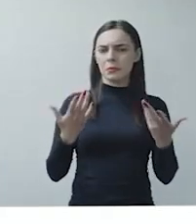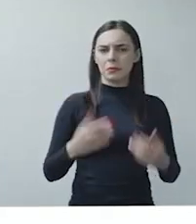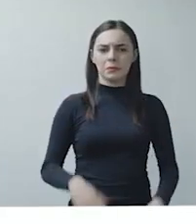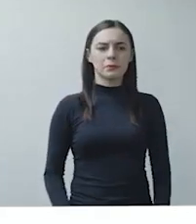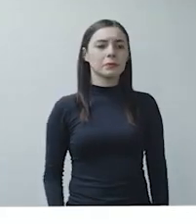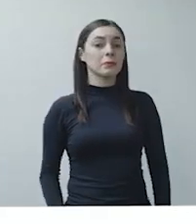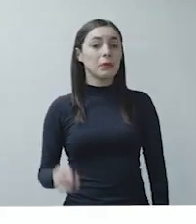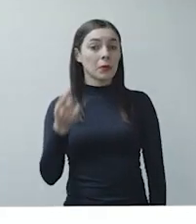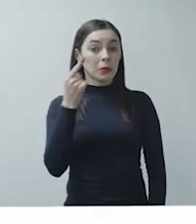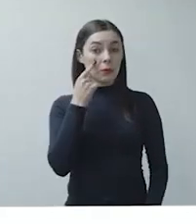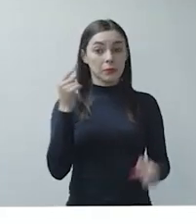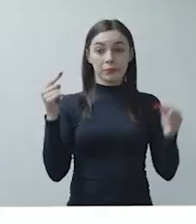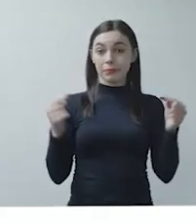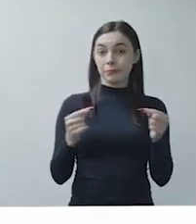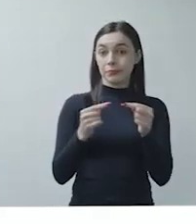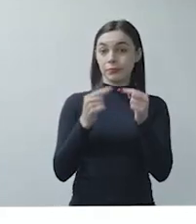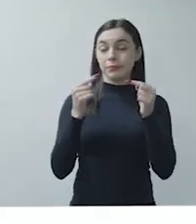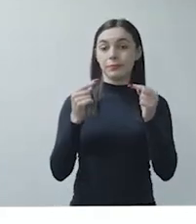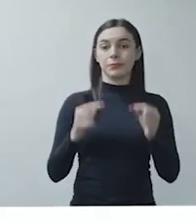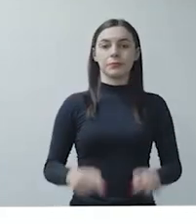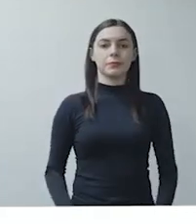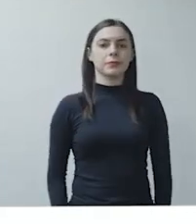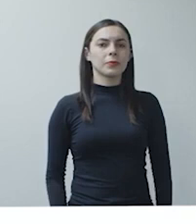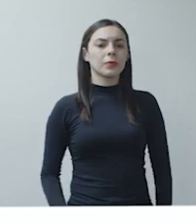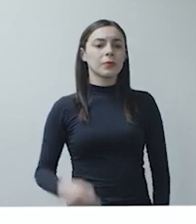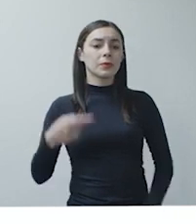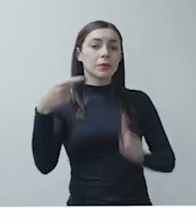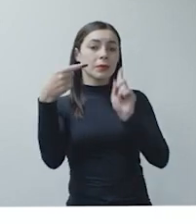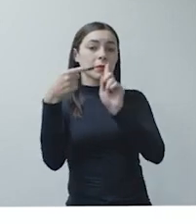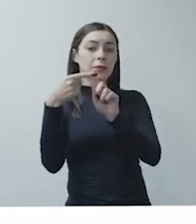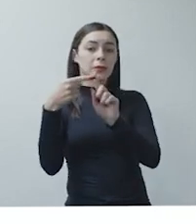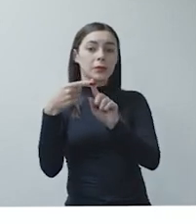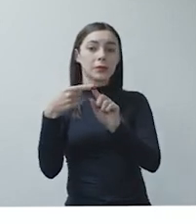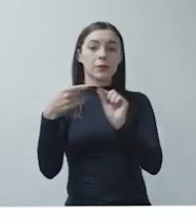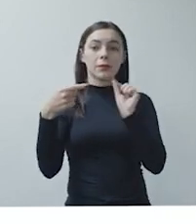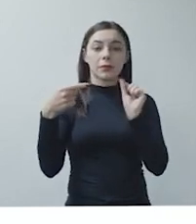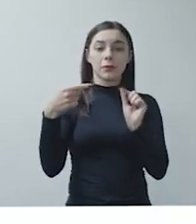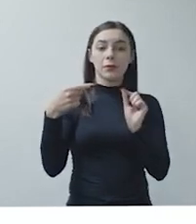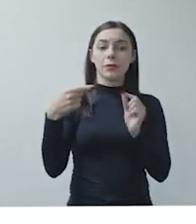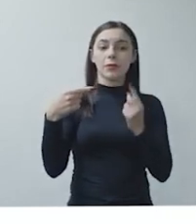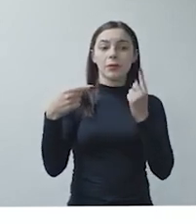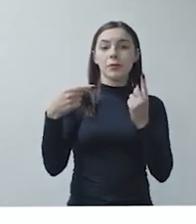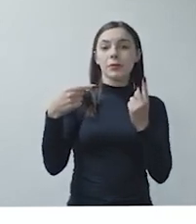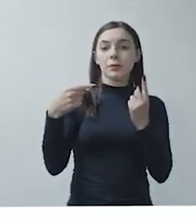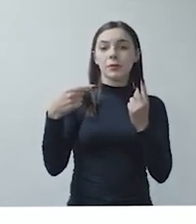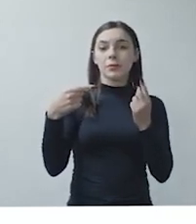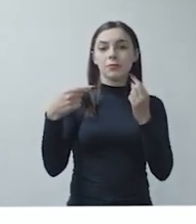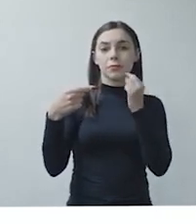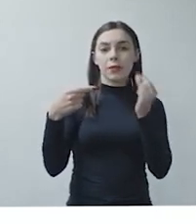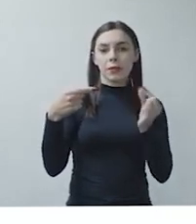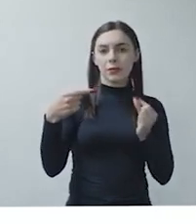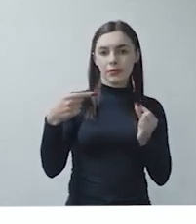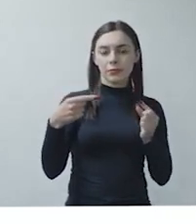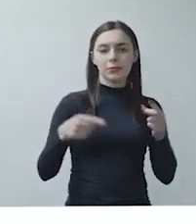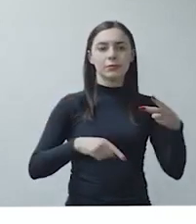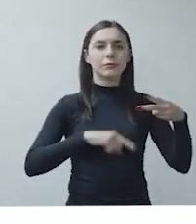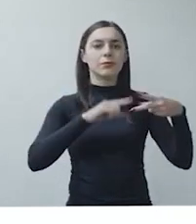Olhem, ligamos então o primeiro. Onde tem um ratinho, tem um queijo